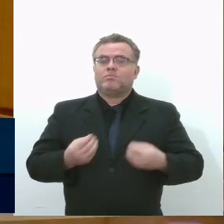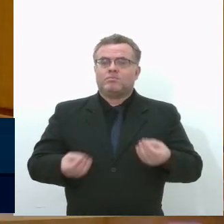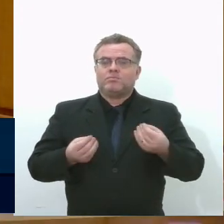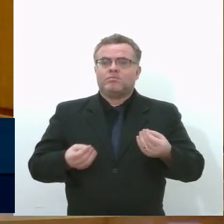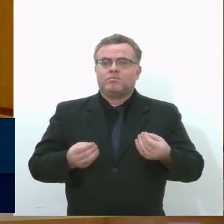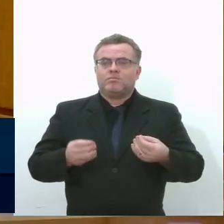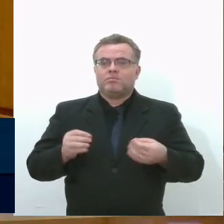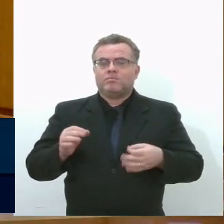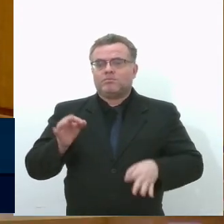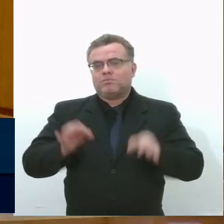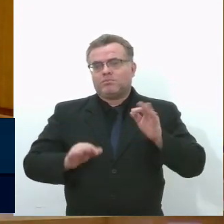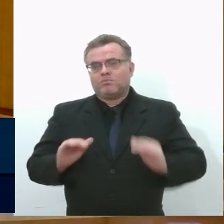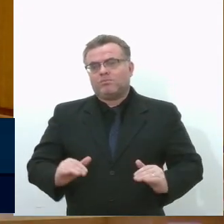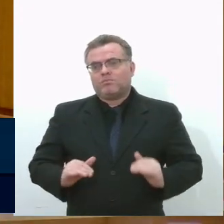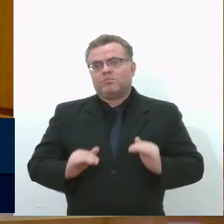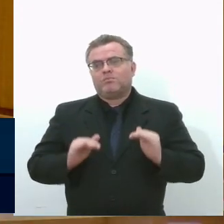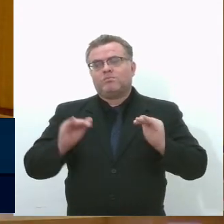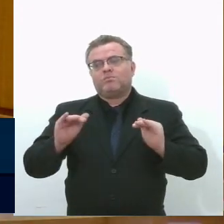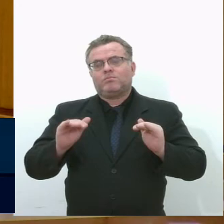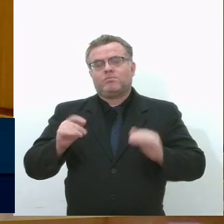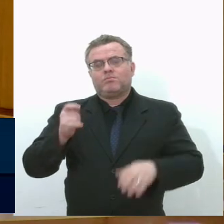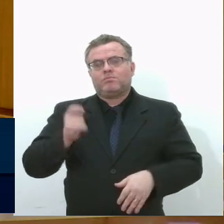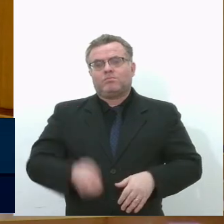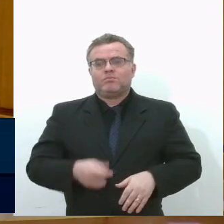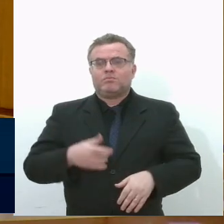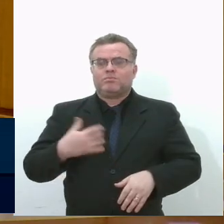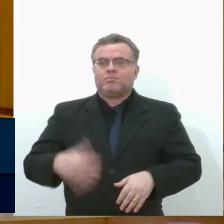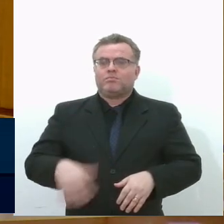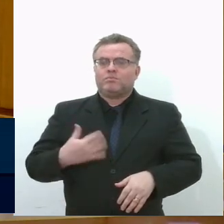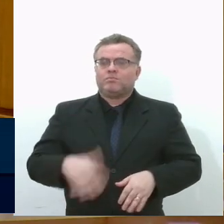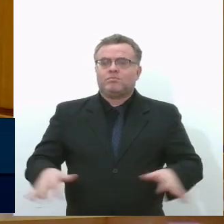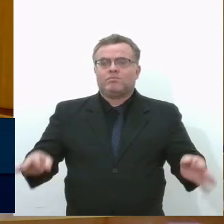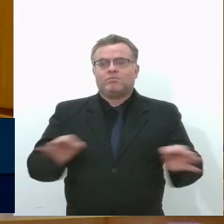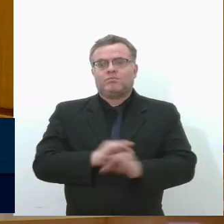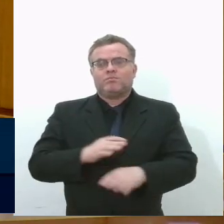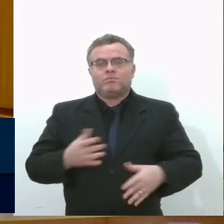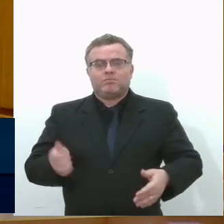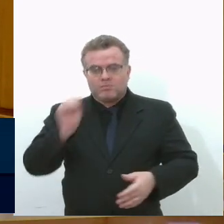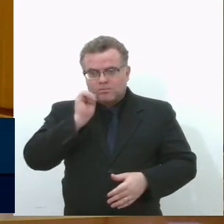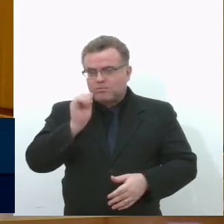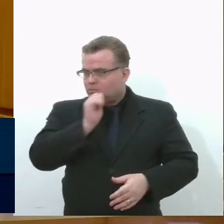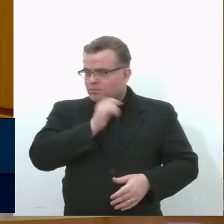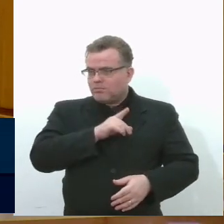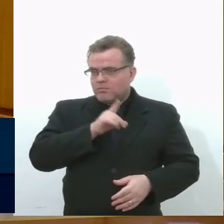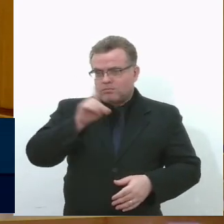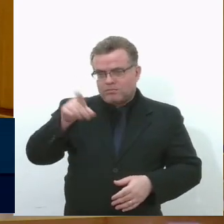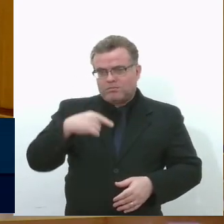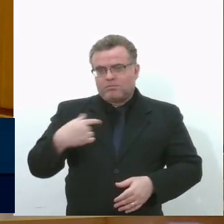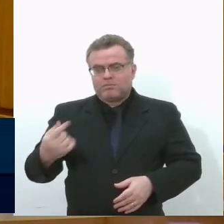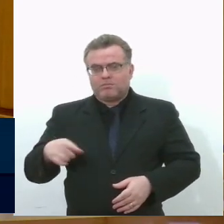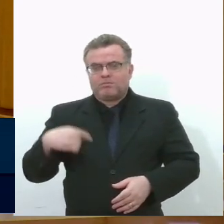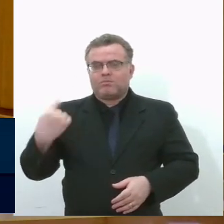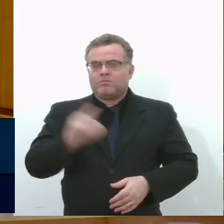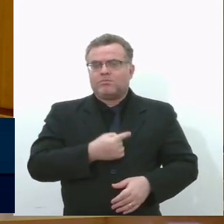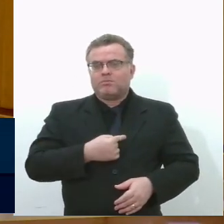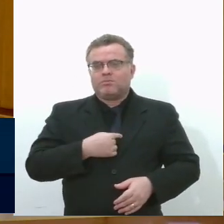Federal, MUADIM, lá no Amapá. E que nós gostaríamos de não ver isso sendo